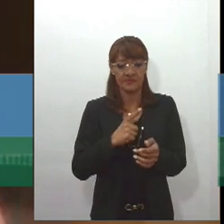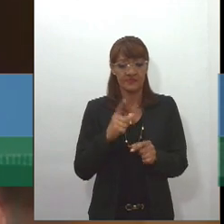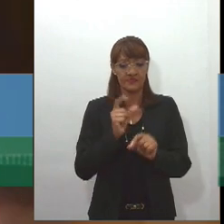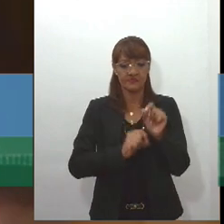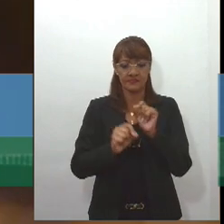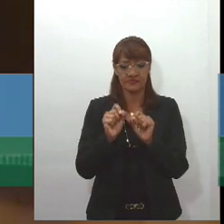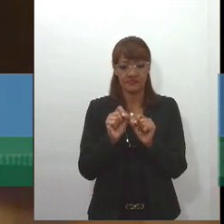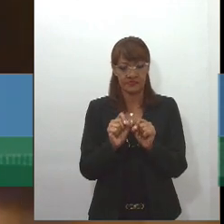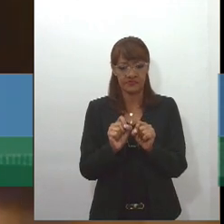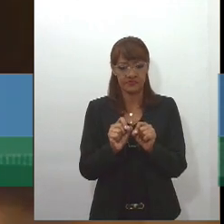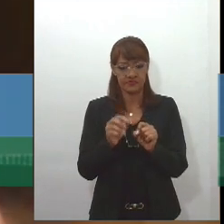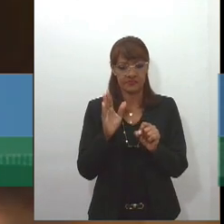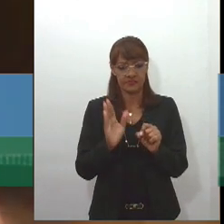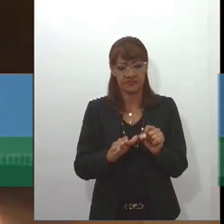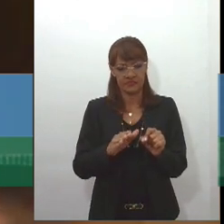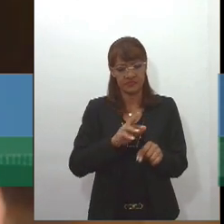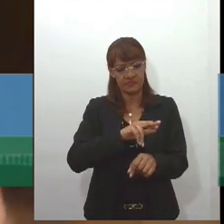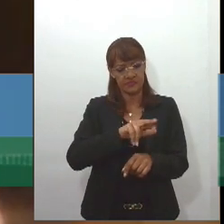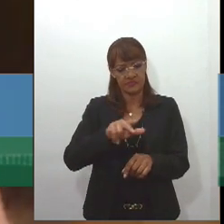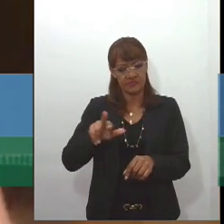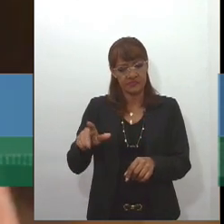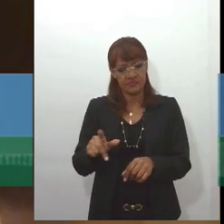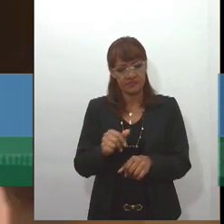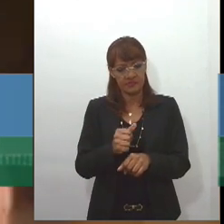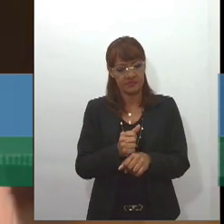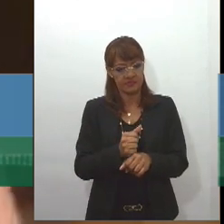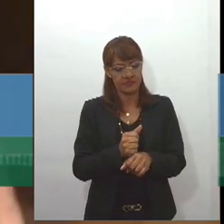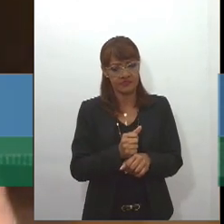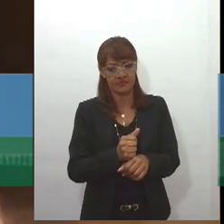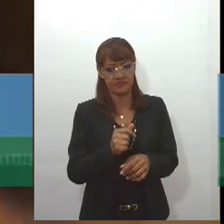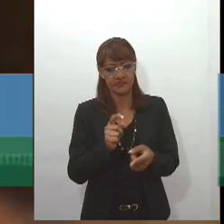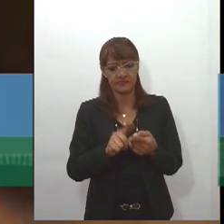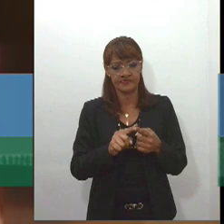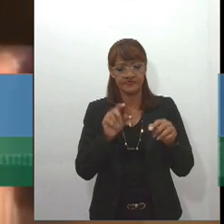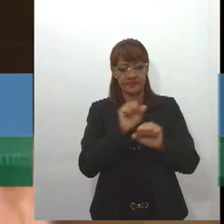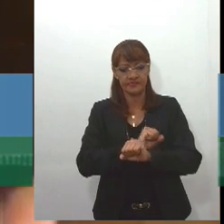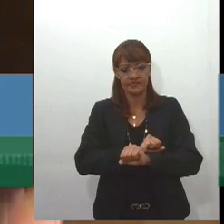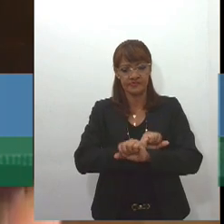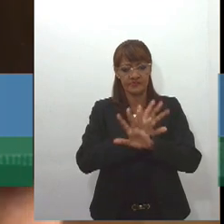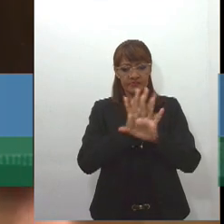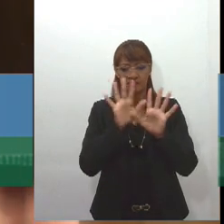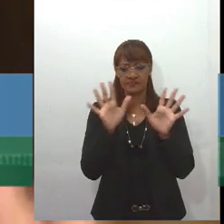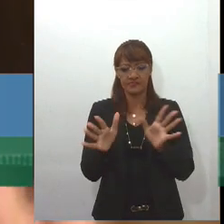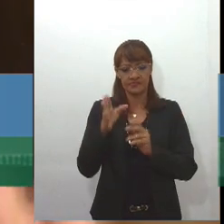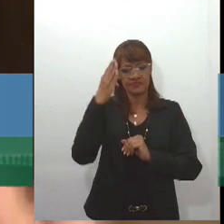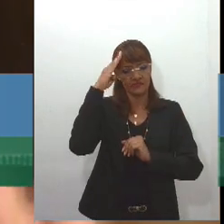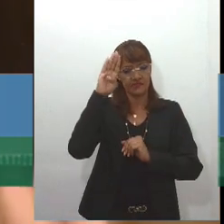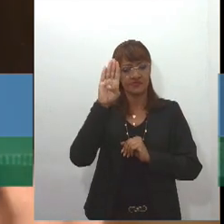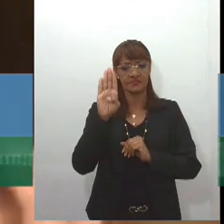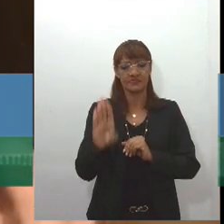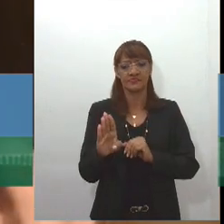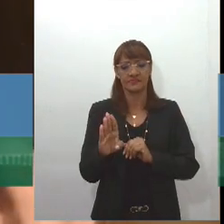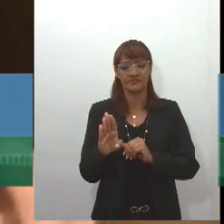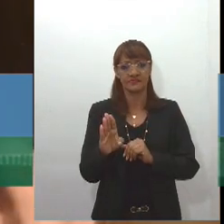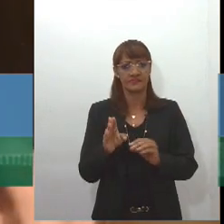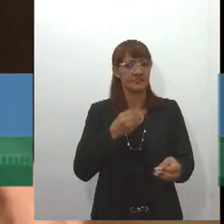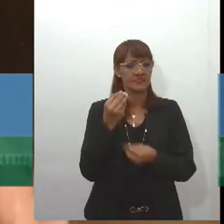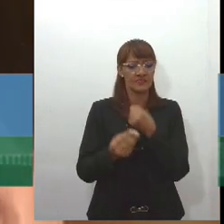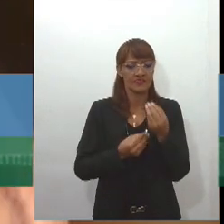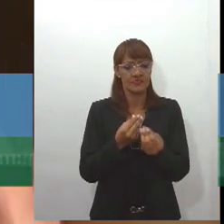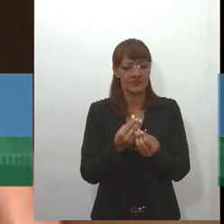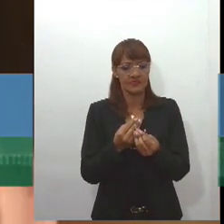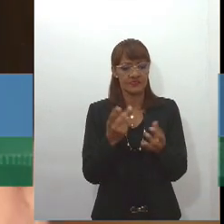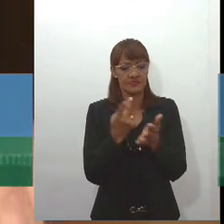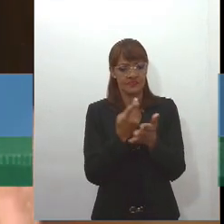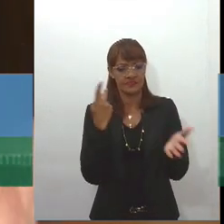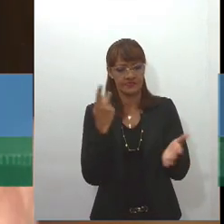impossível de ser avaliado com Clare e principalmente com a pressa com que isso tudo foi feito esse